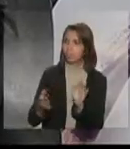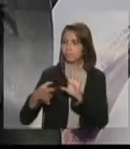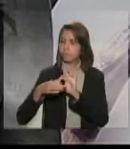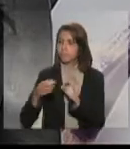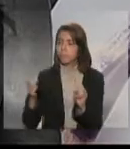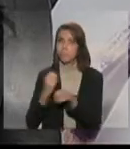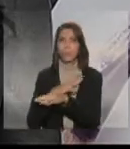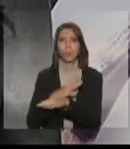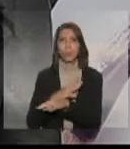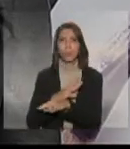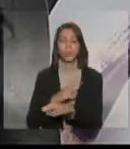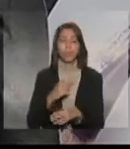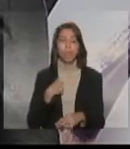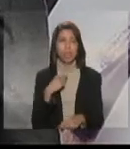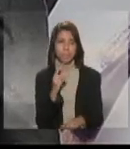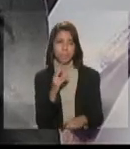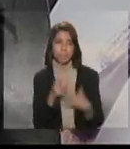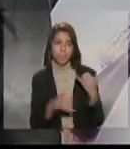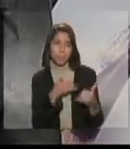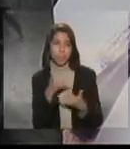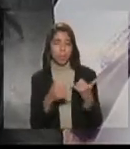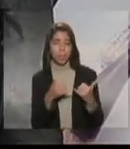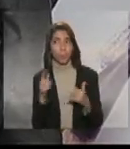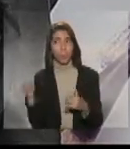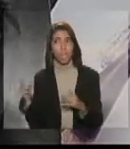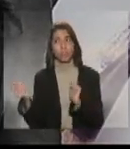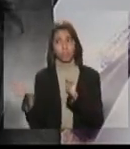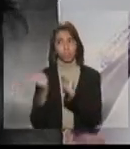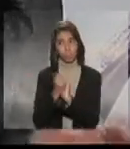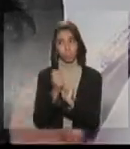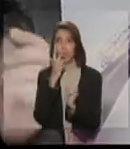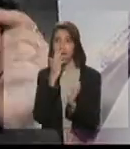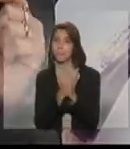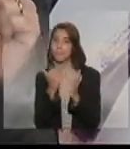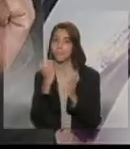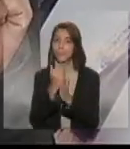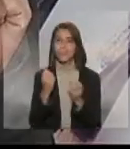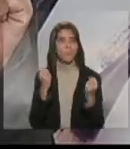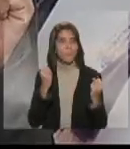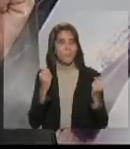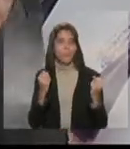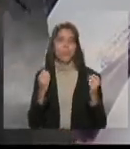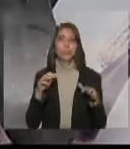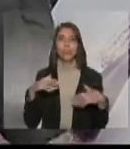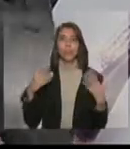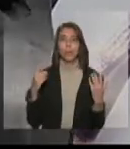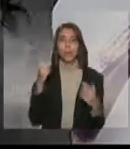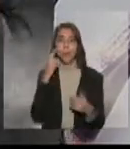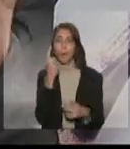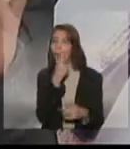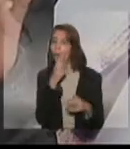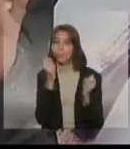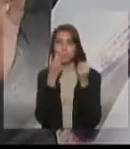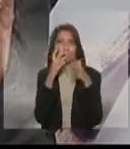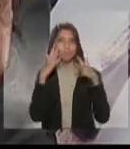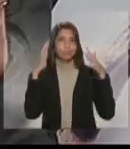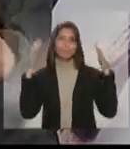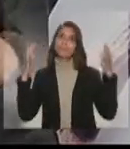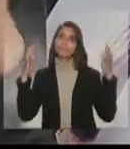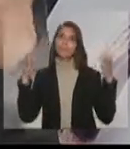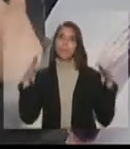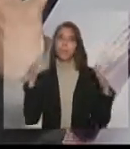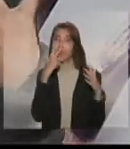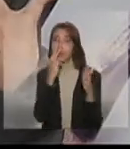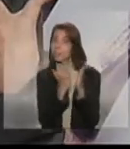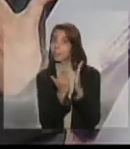assim eu sempre brinco assim o outro pode ser um suplemento aquilo que deixa mais fortinho um pouquinho mais brilho no olho